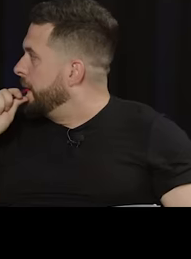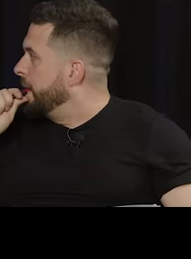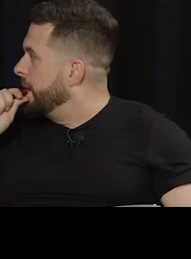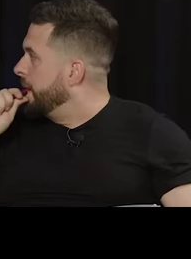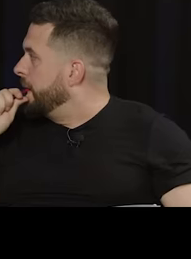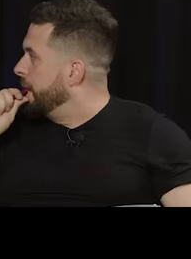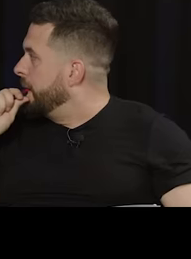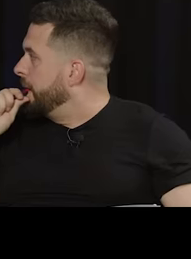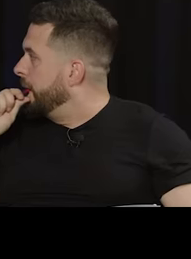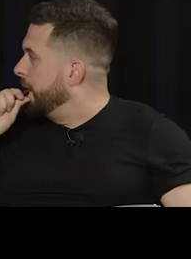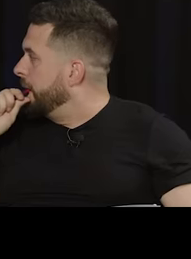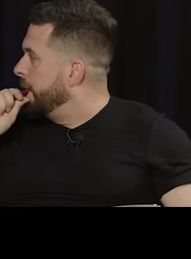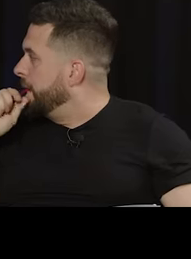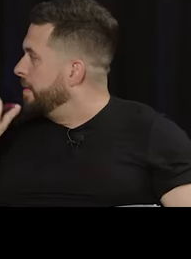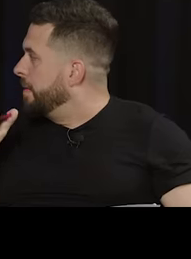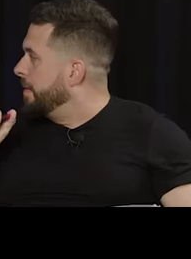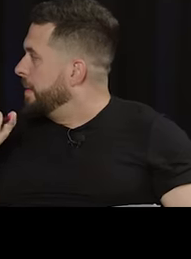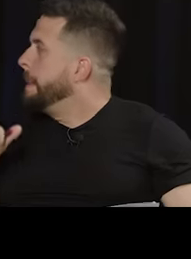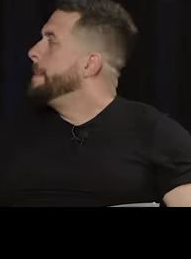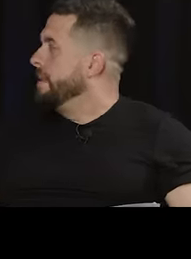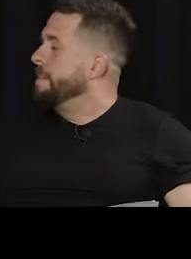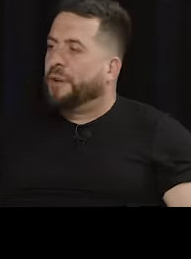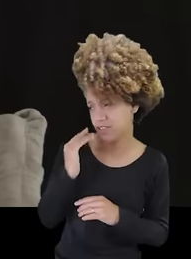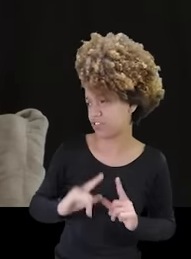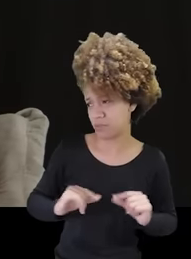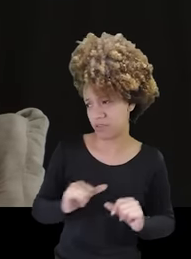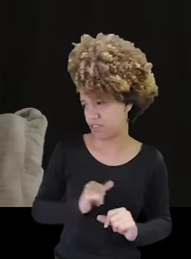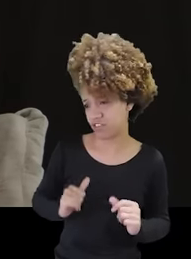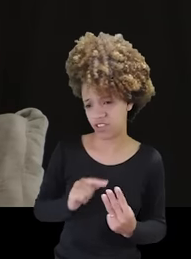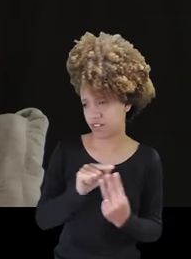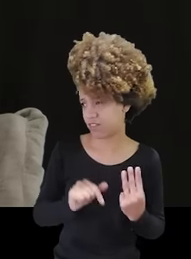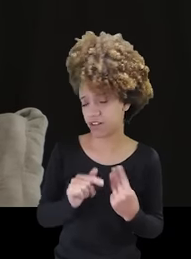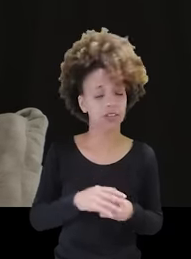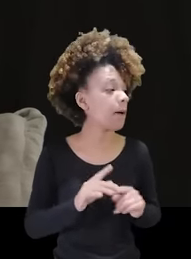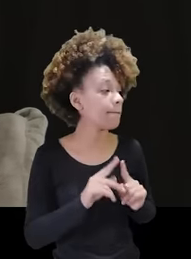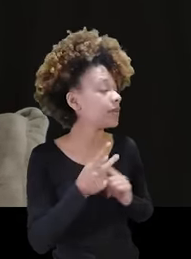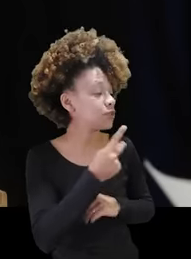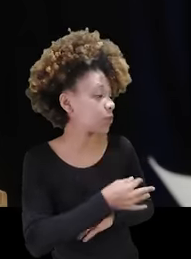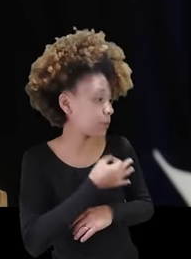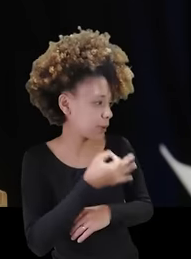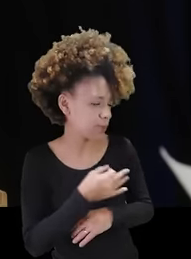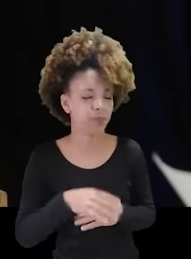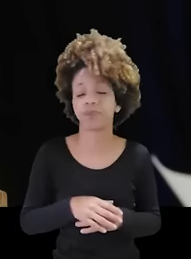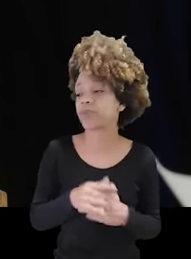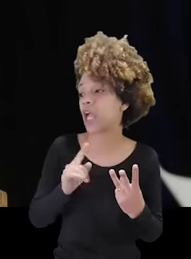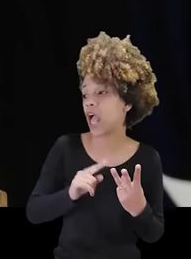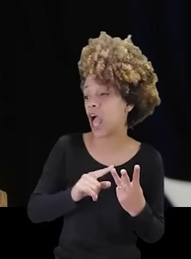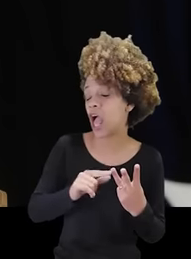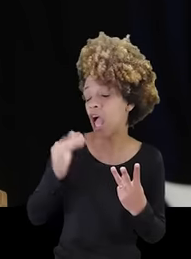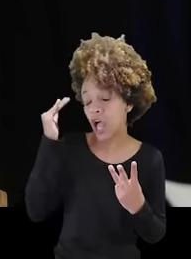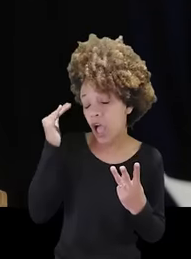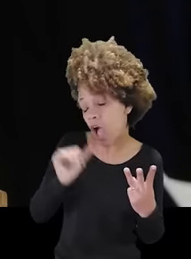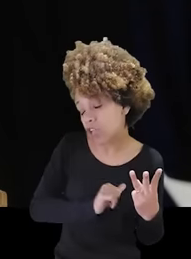poderia ser às 3:00 3 3 atrizes coreanas três atrizes japonesa Então as japonesas meninas